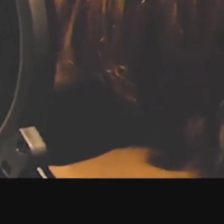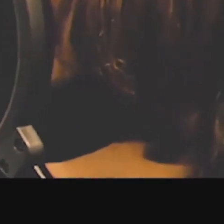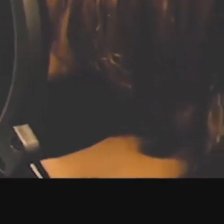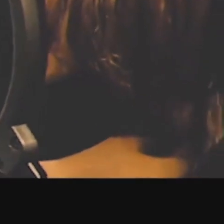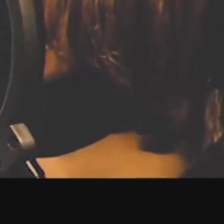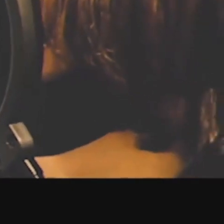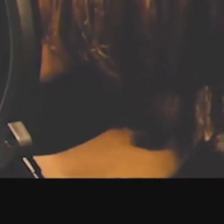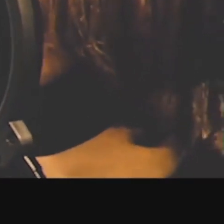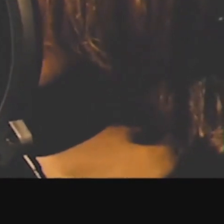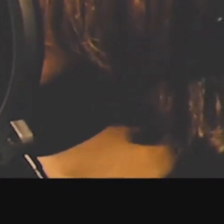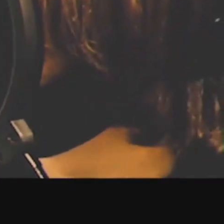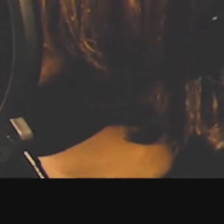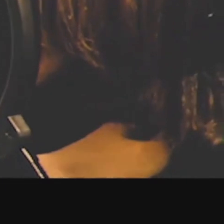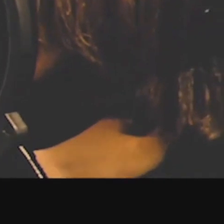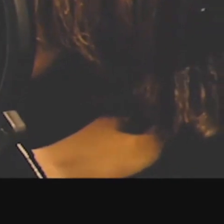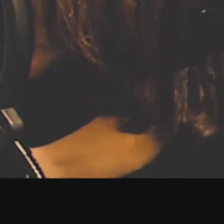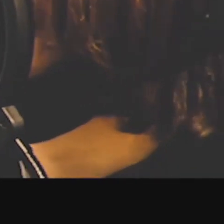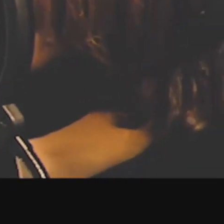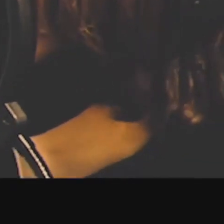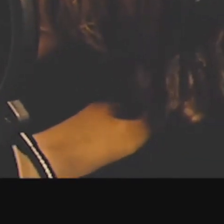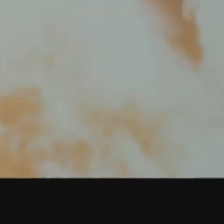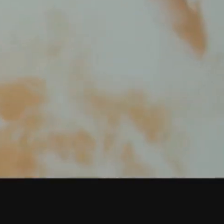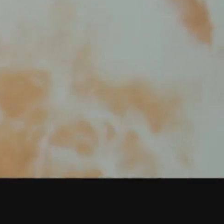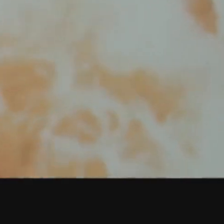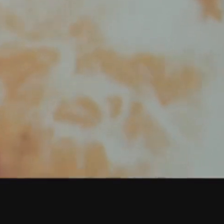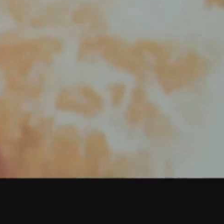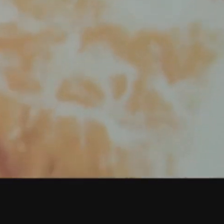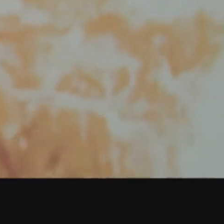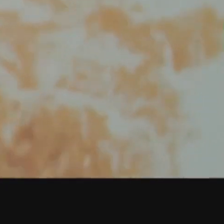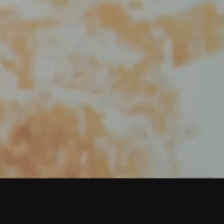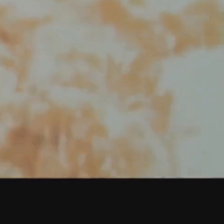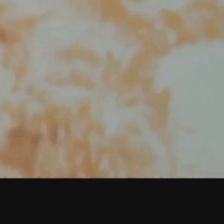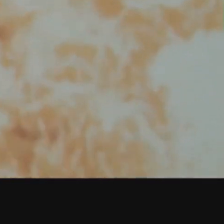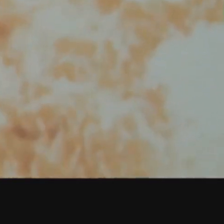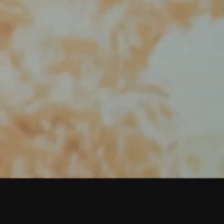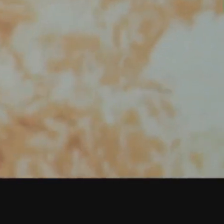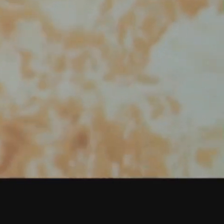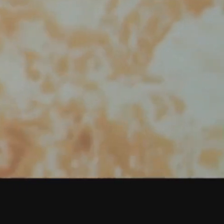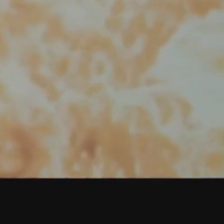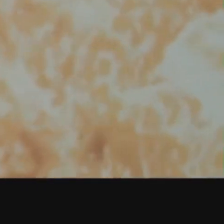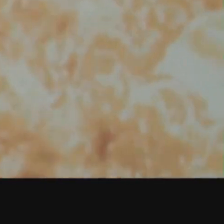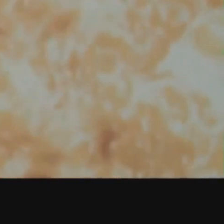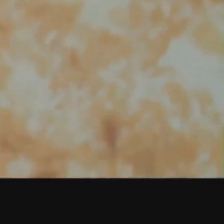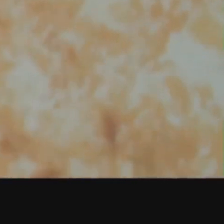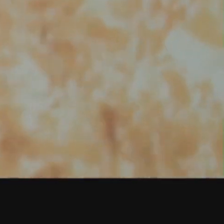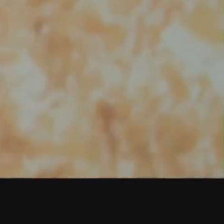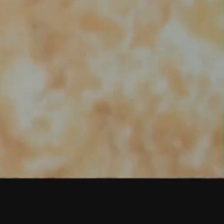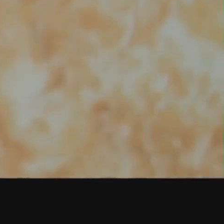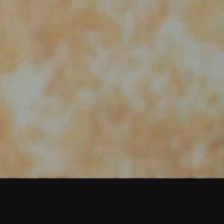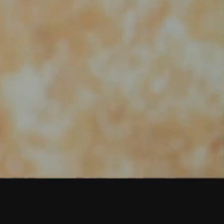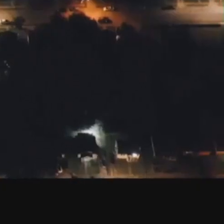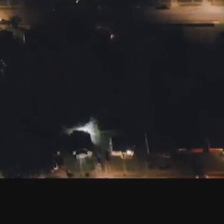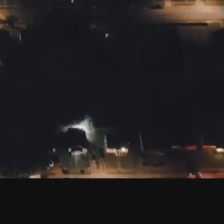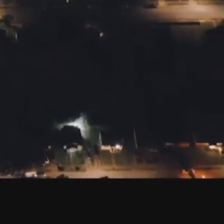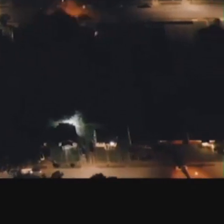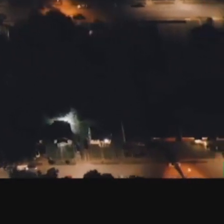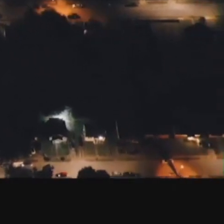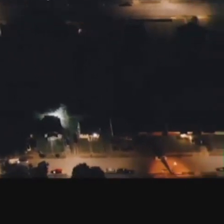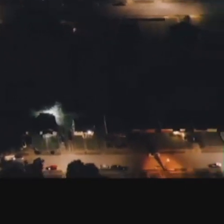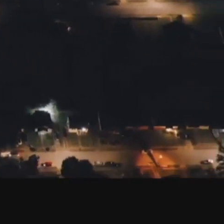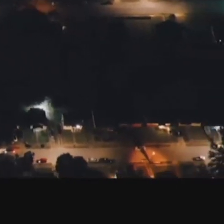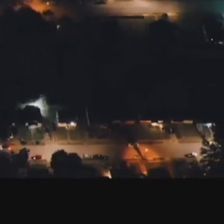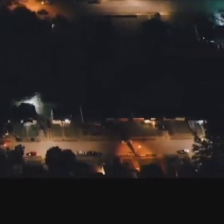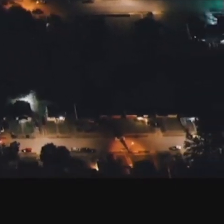go. No lie, no lie, no lie,